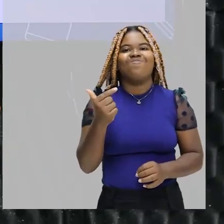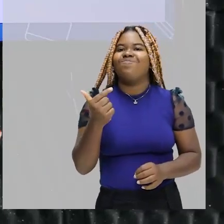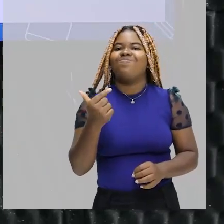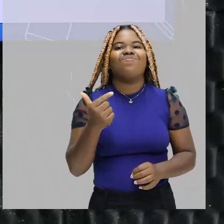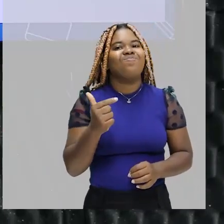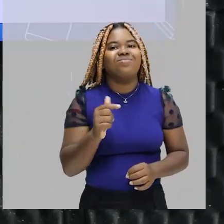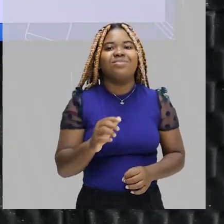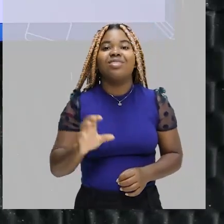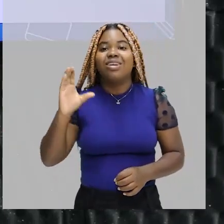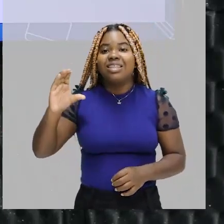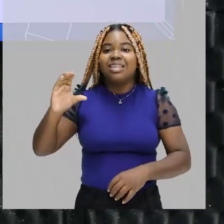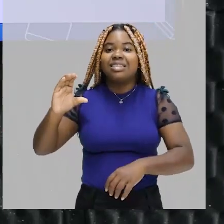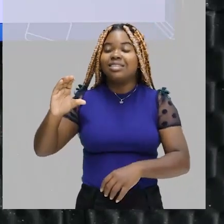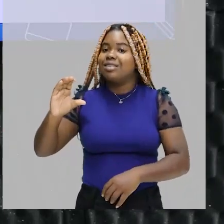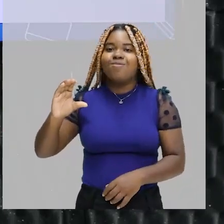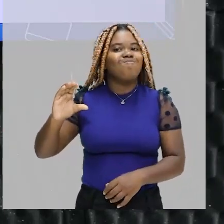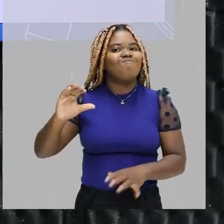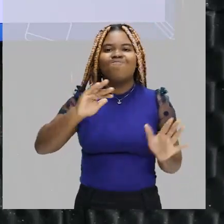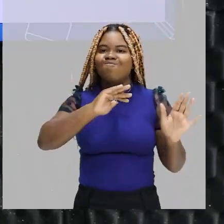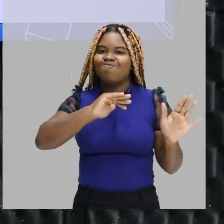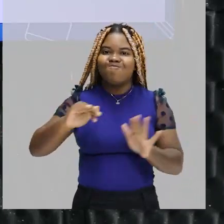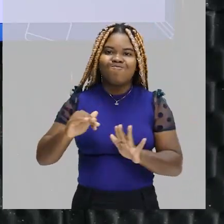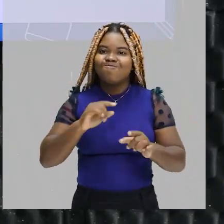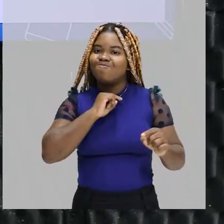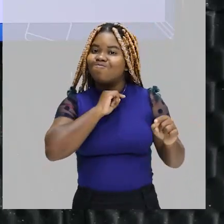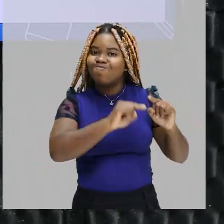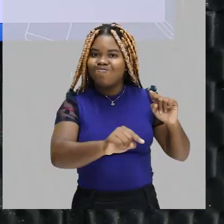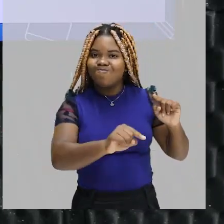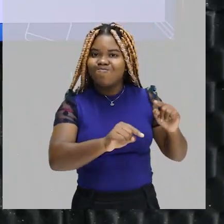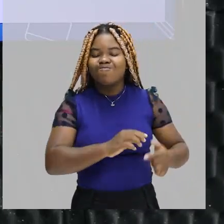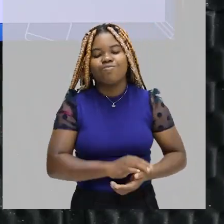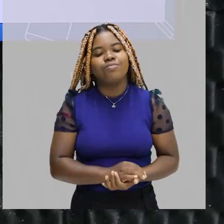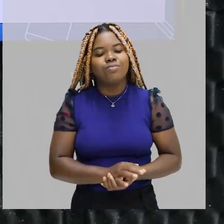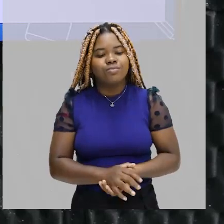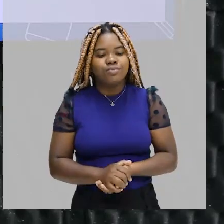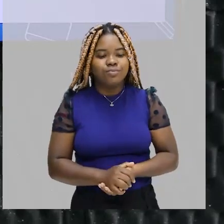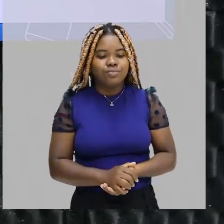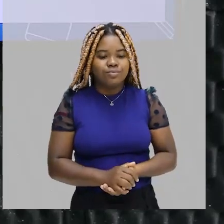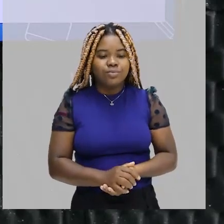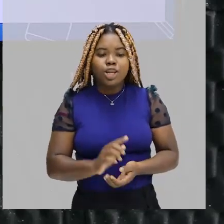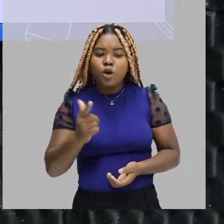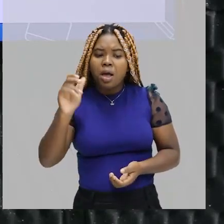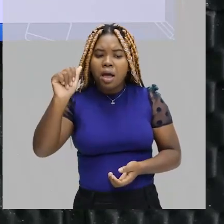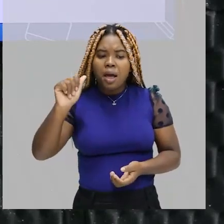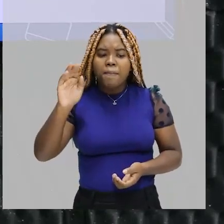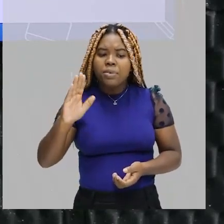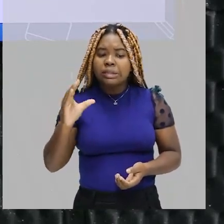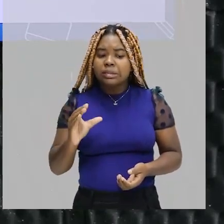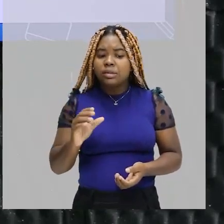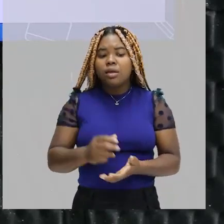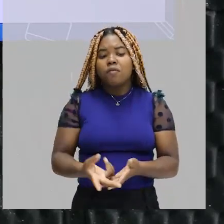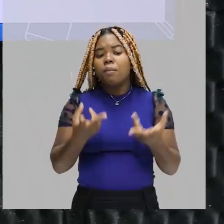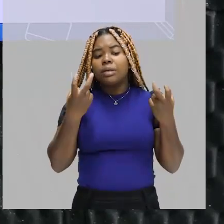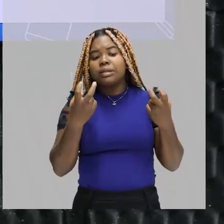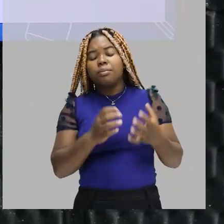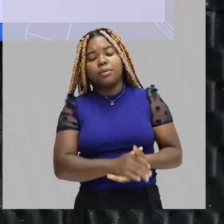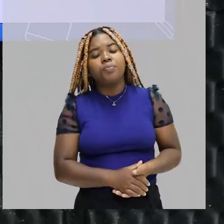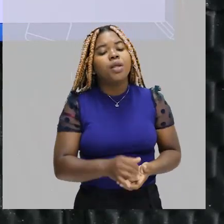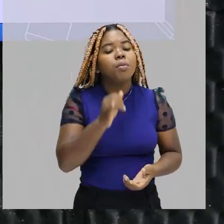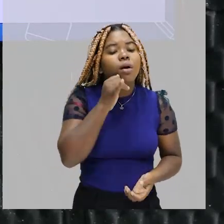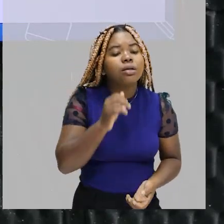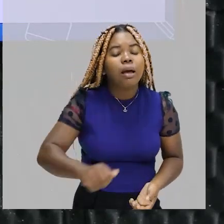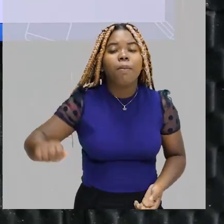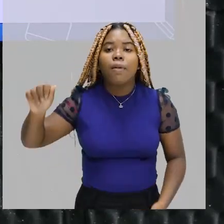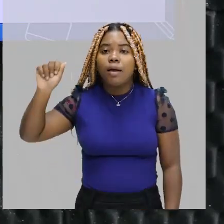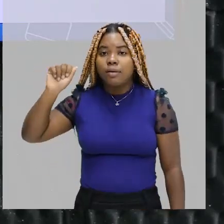posso descartar ela por essa premissa ou por esse princípio, tá? As outras questões eu vou analisando. Então, por exemplo,